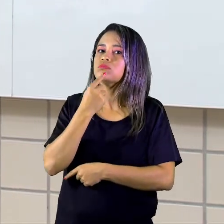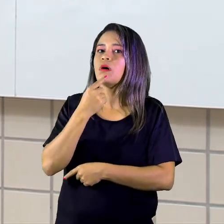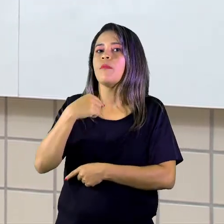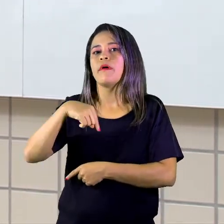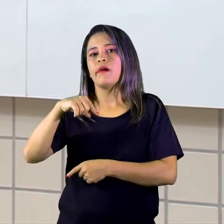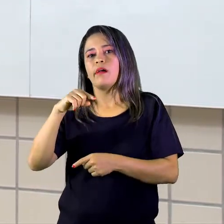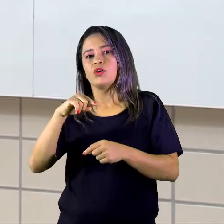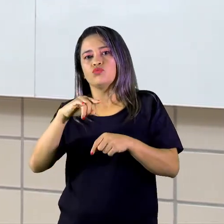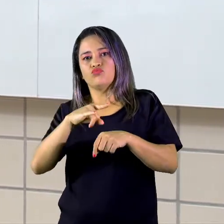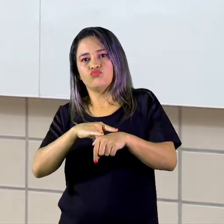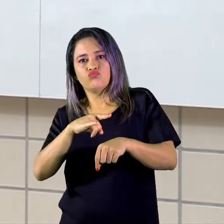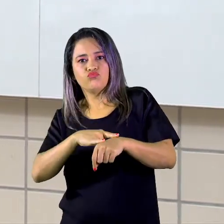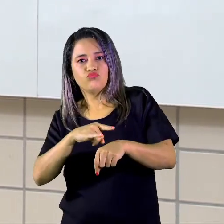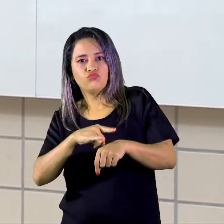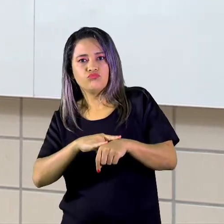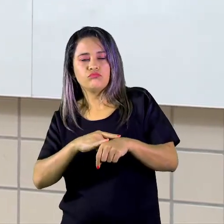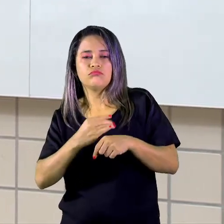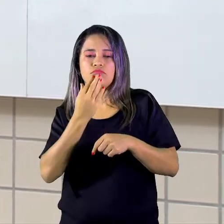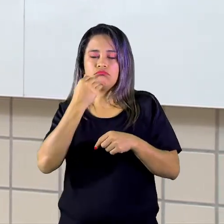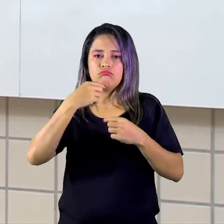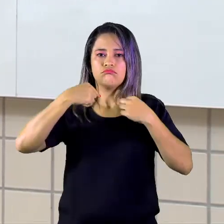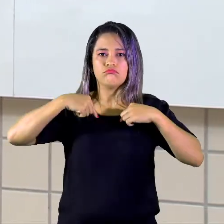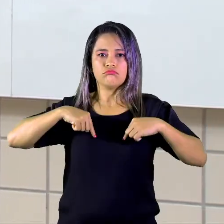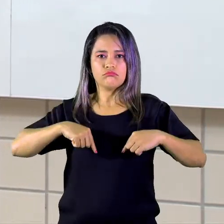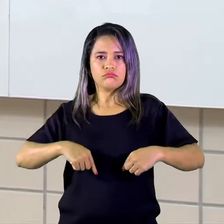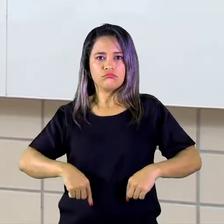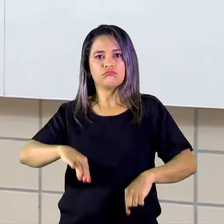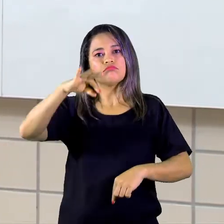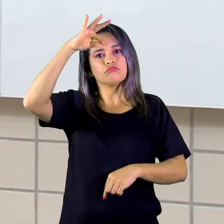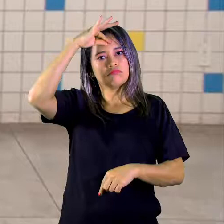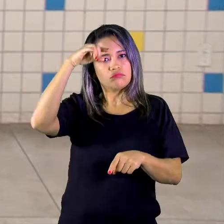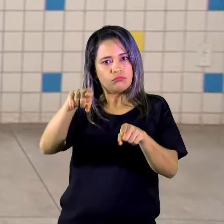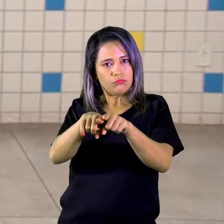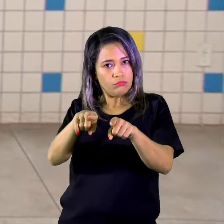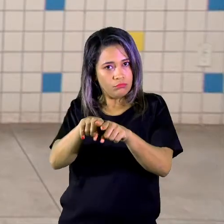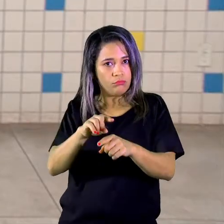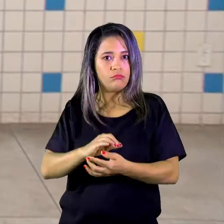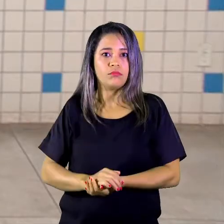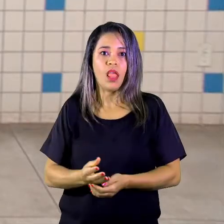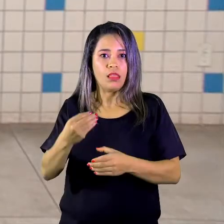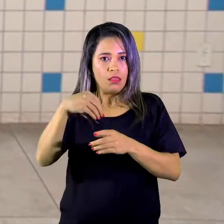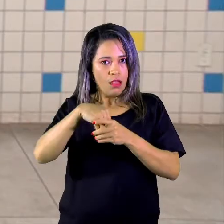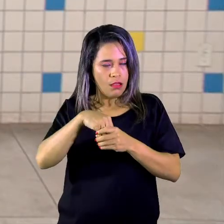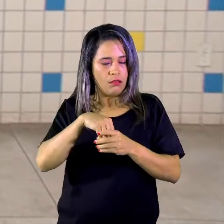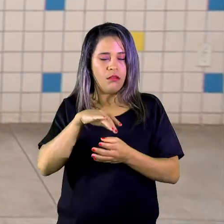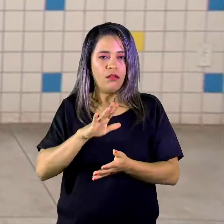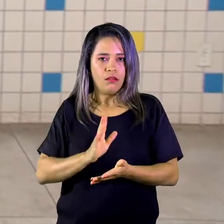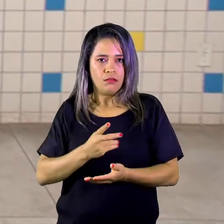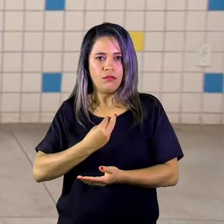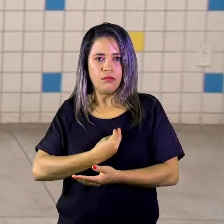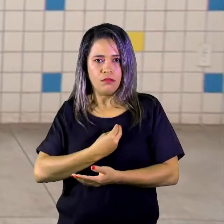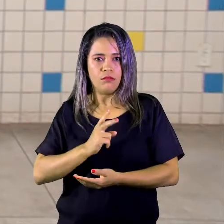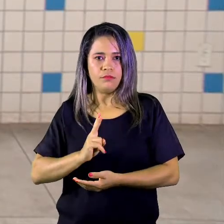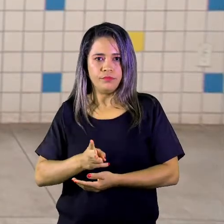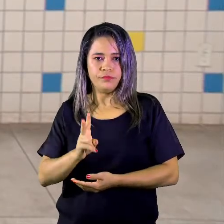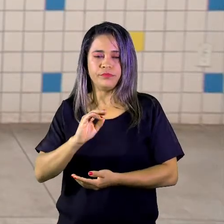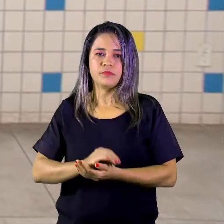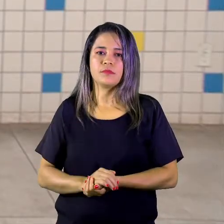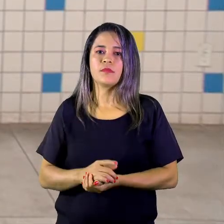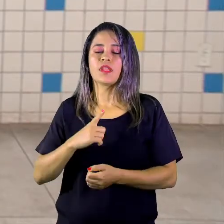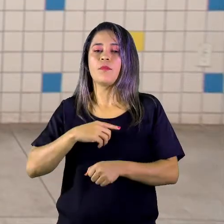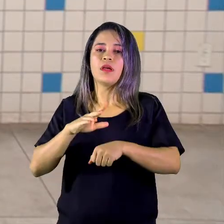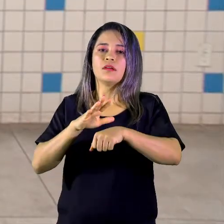urinário, do sistema digestório, vaginal também. E também nós temos as doenças